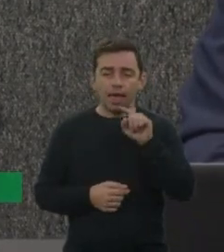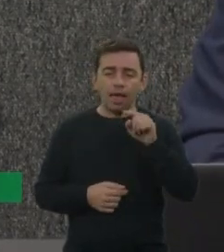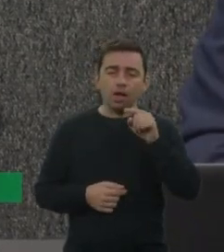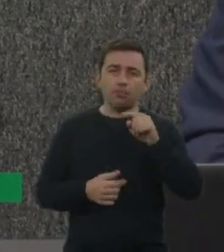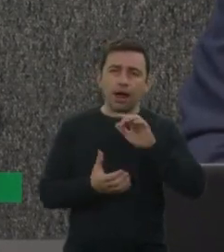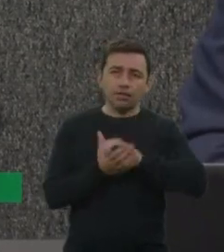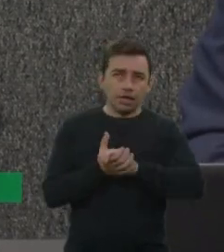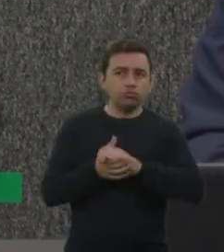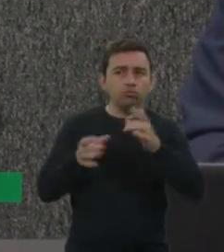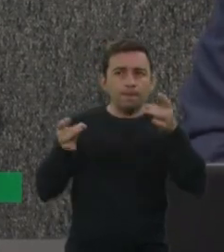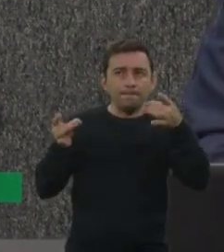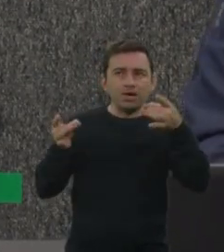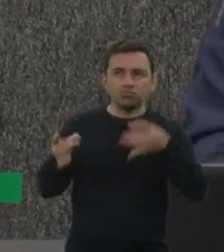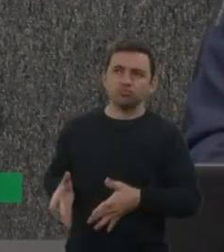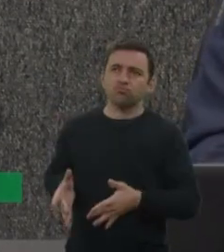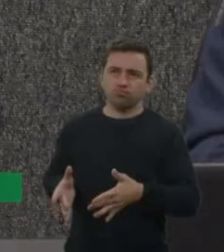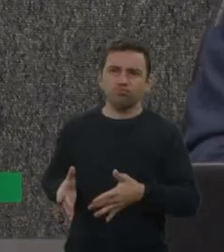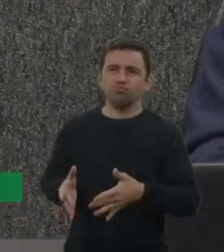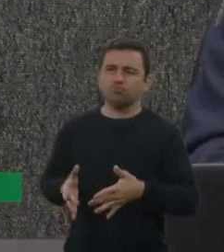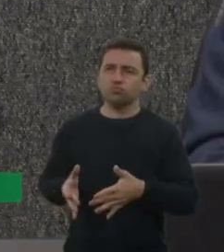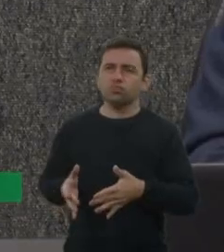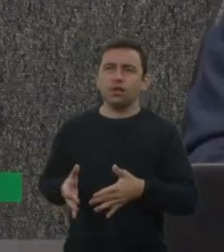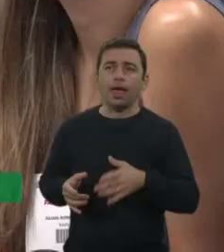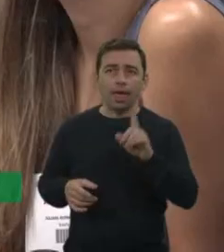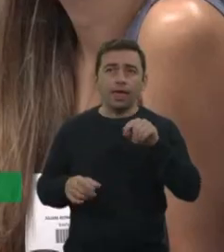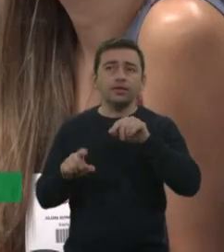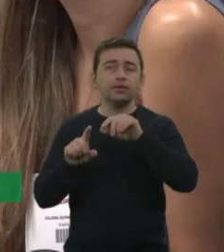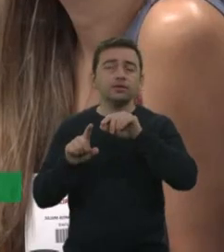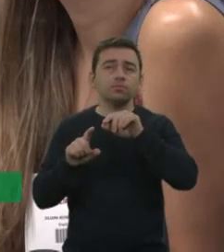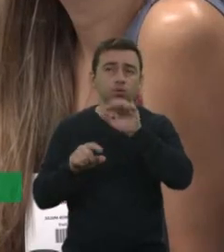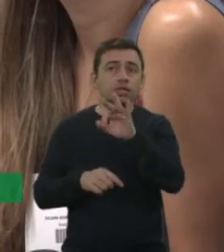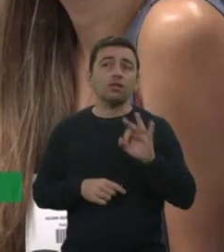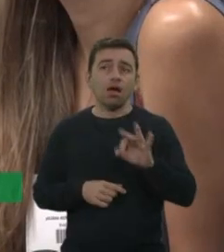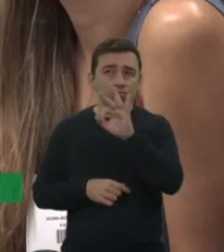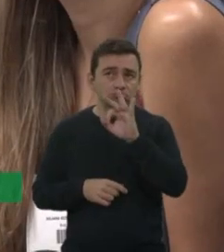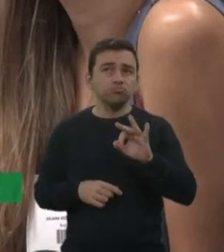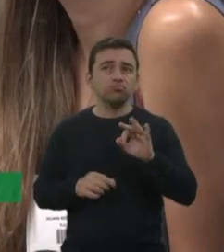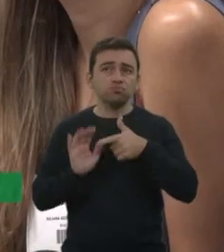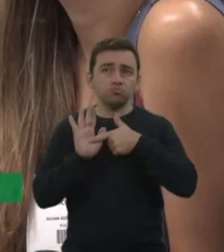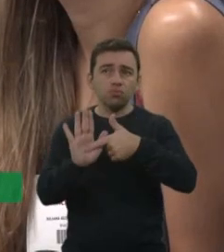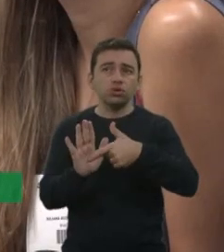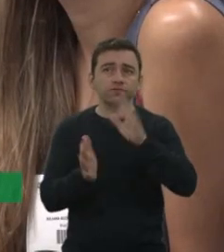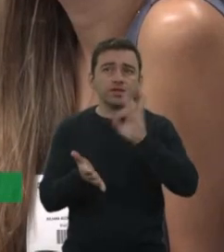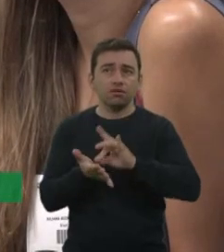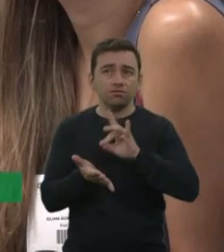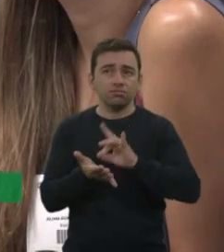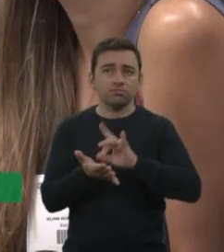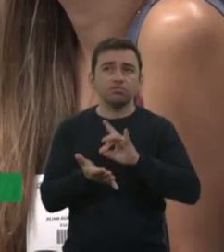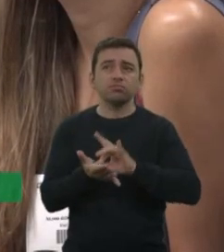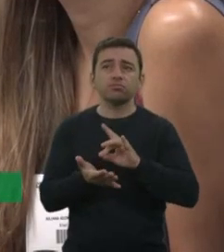Isso são estatísticas, isso não é nenhuma invenção. Isso é o que de fato acontece.